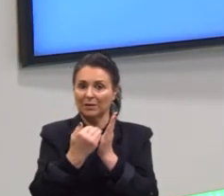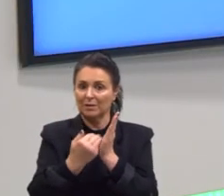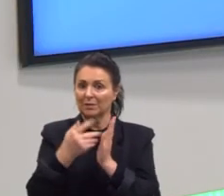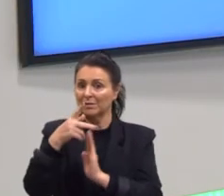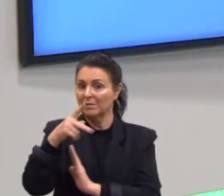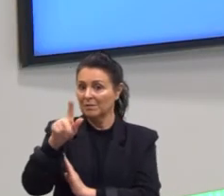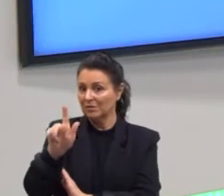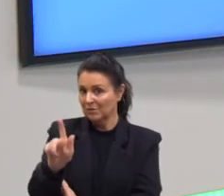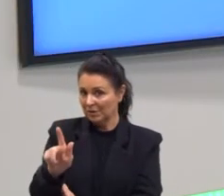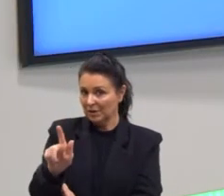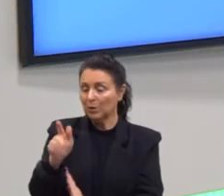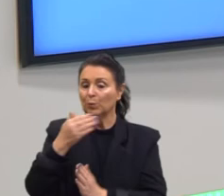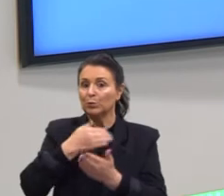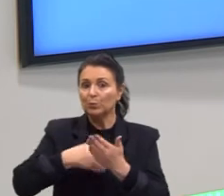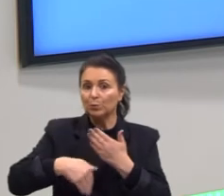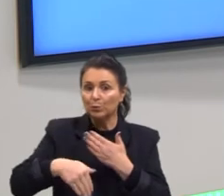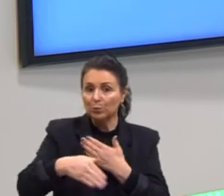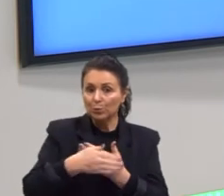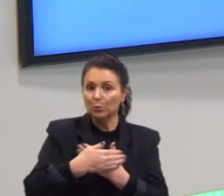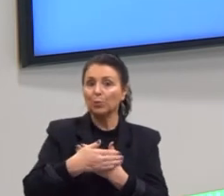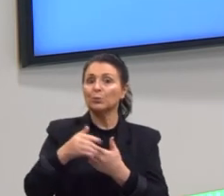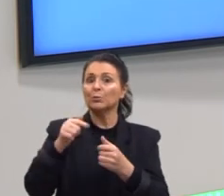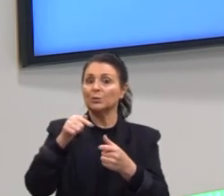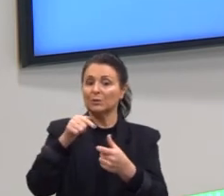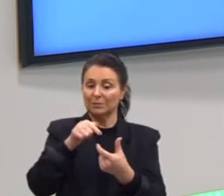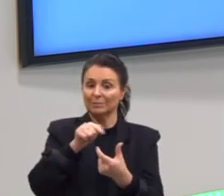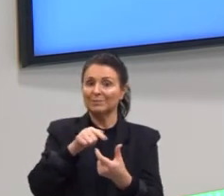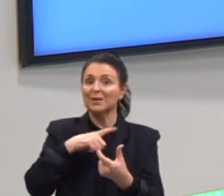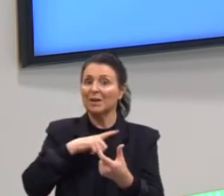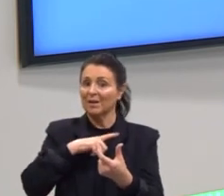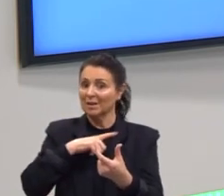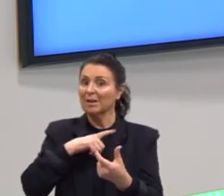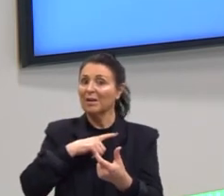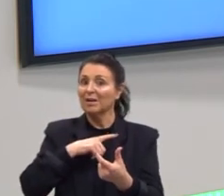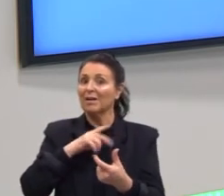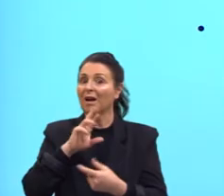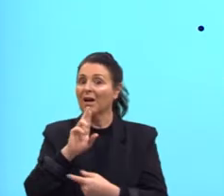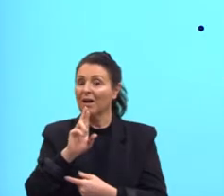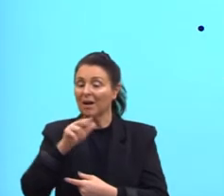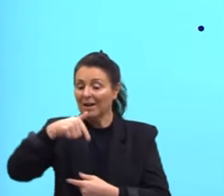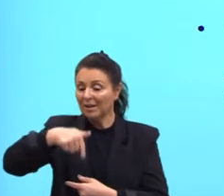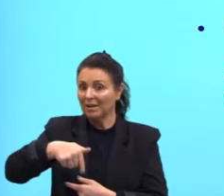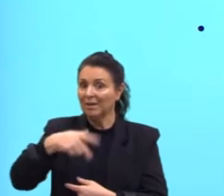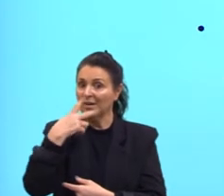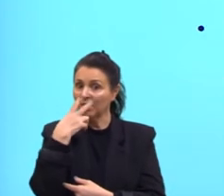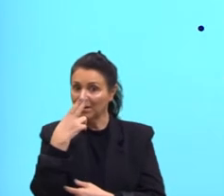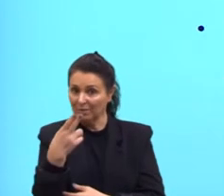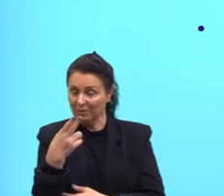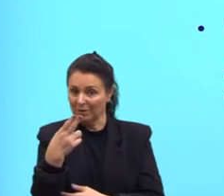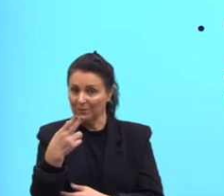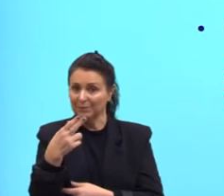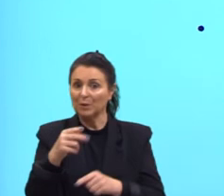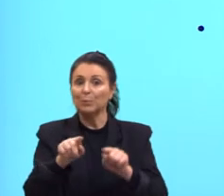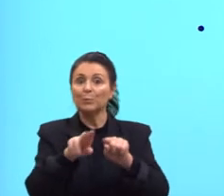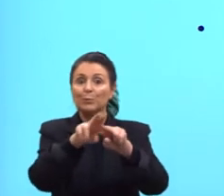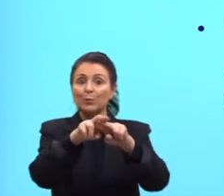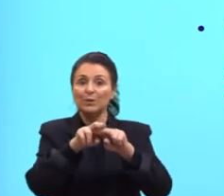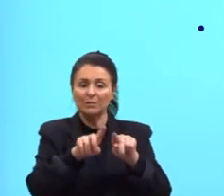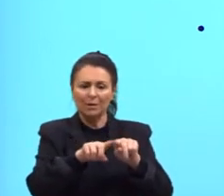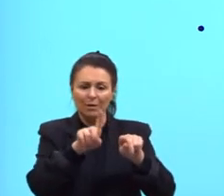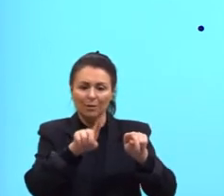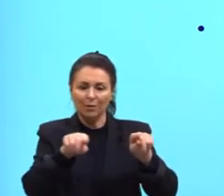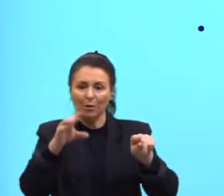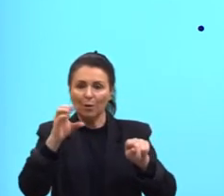PG quando em todos os termos eu tenho a mesma razão tá então nesse caso aqui a gente diz que ela é oscilante